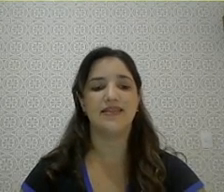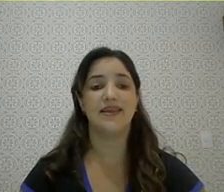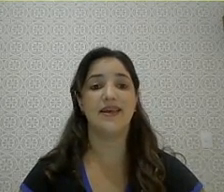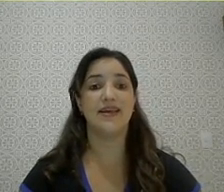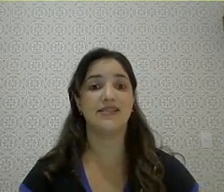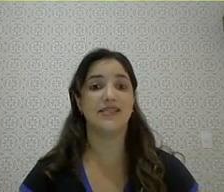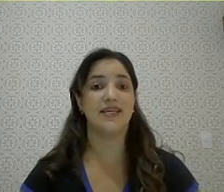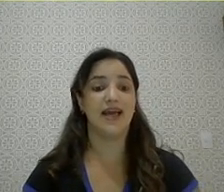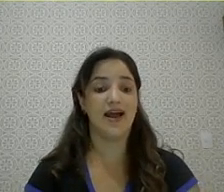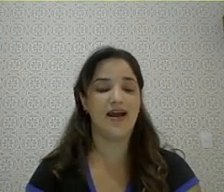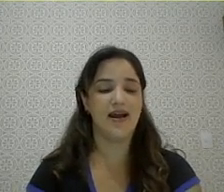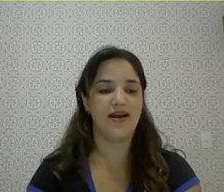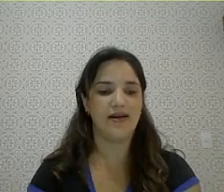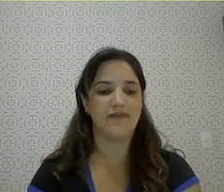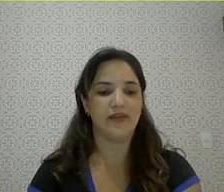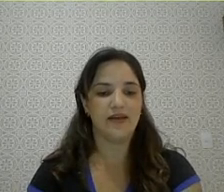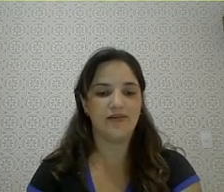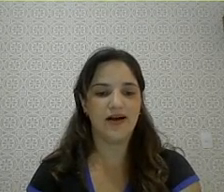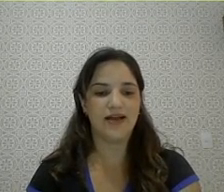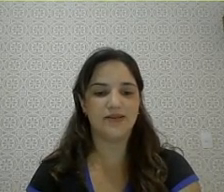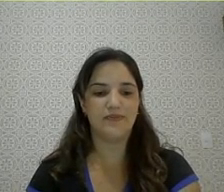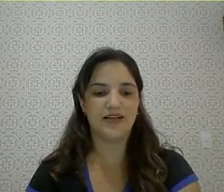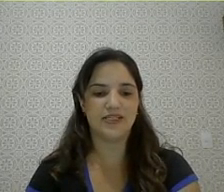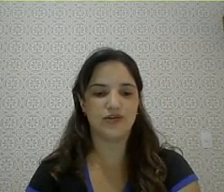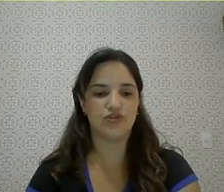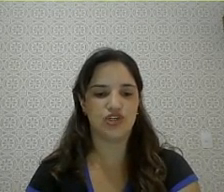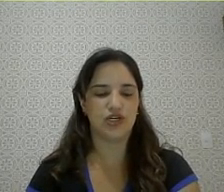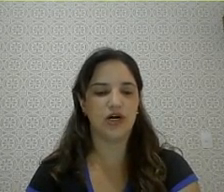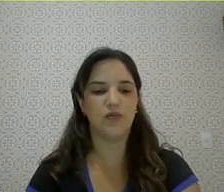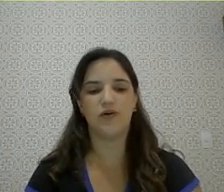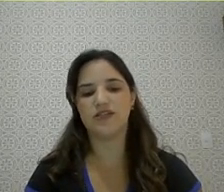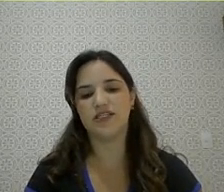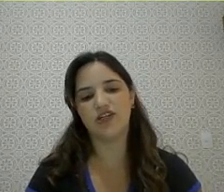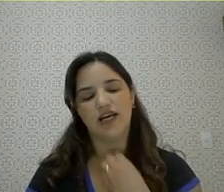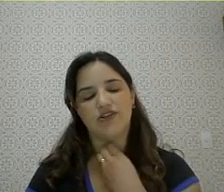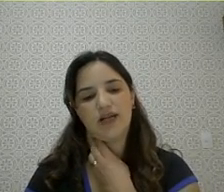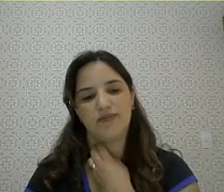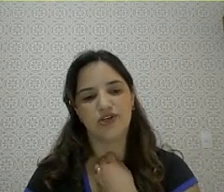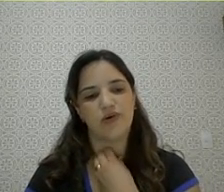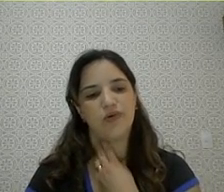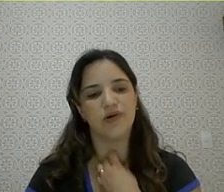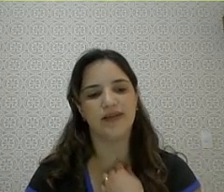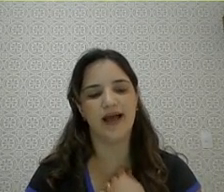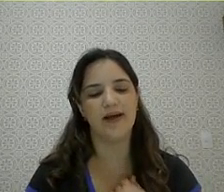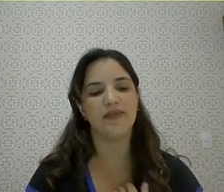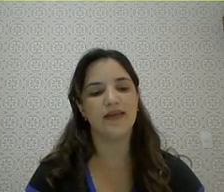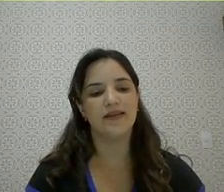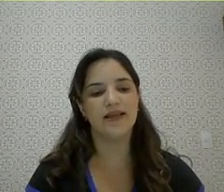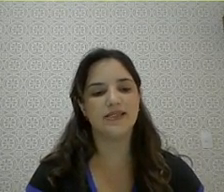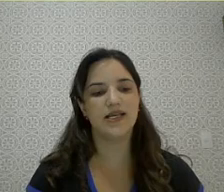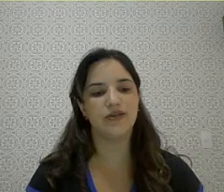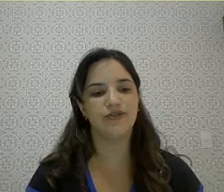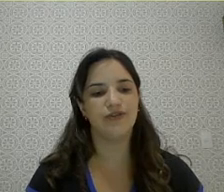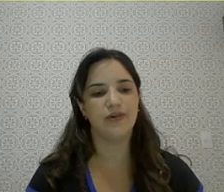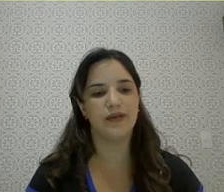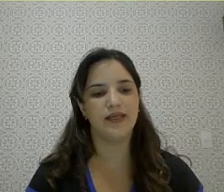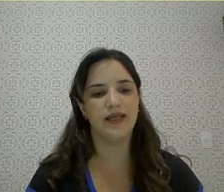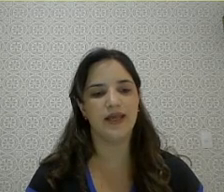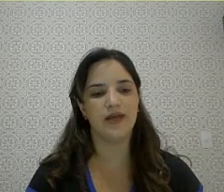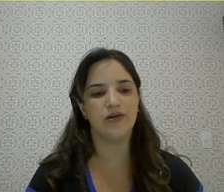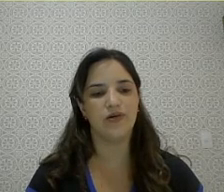vamos desenhar. Vai fazer o chão, pode ser direto de lápis de cor, tá? Desenhe